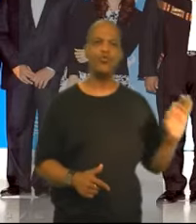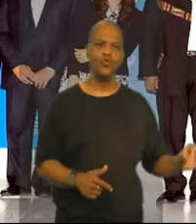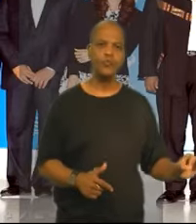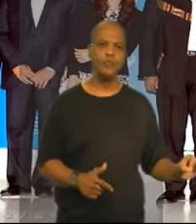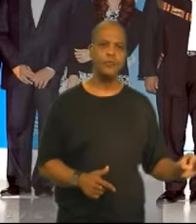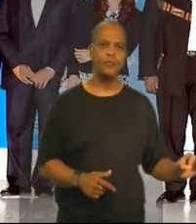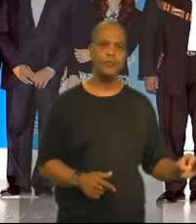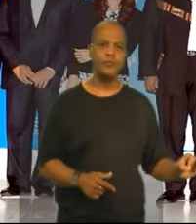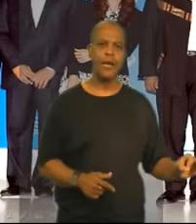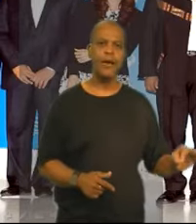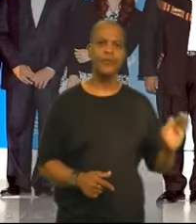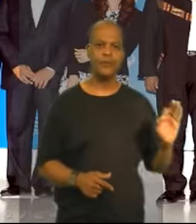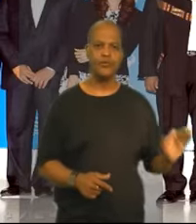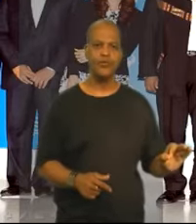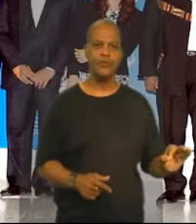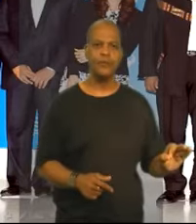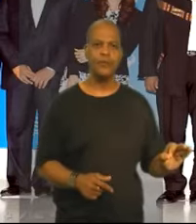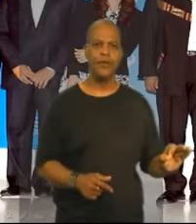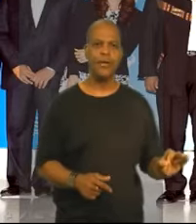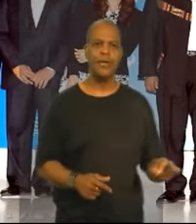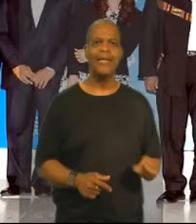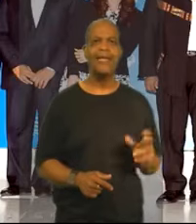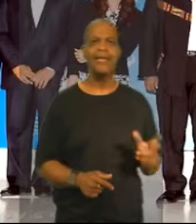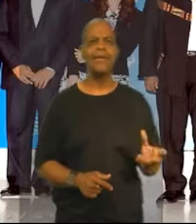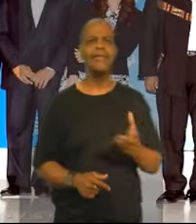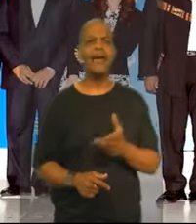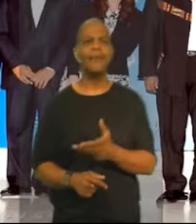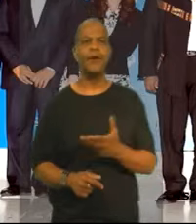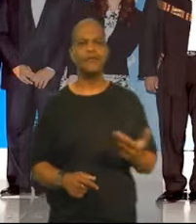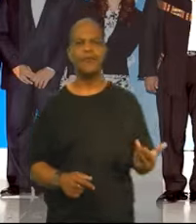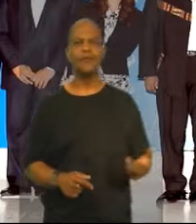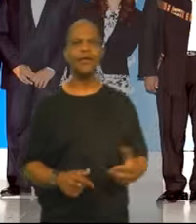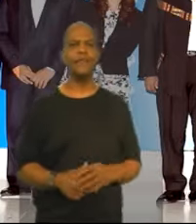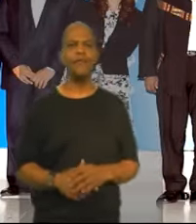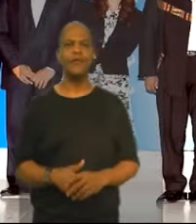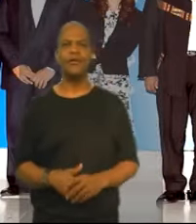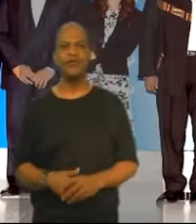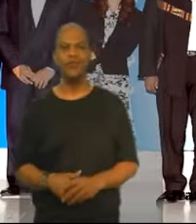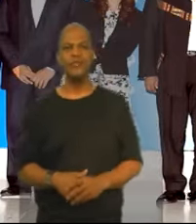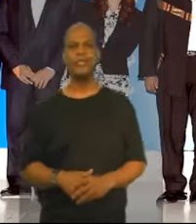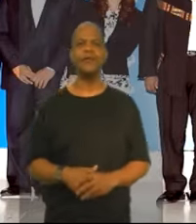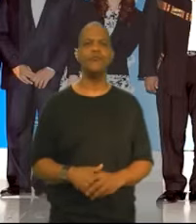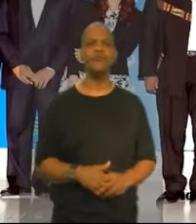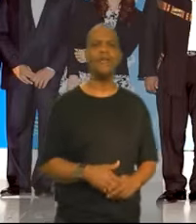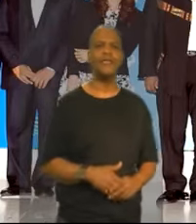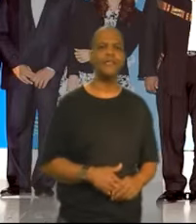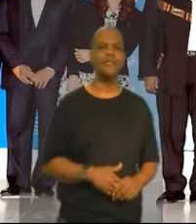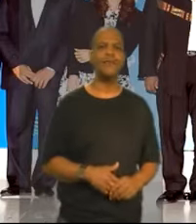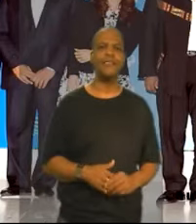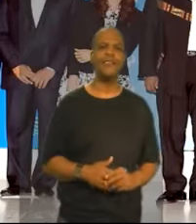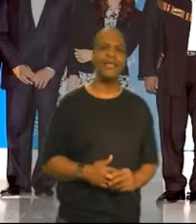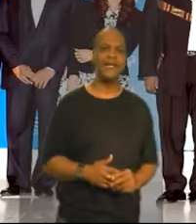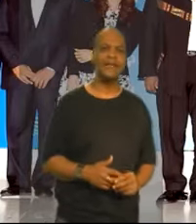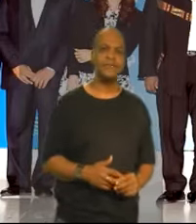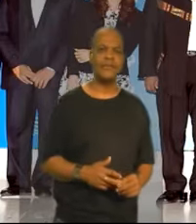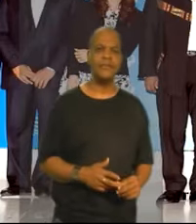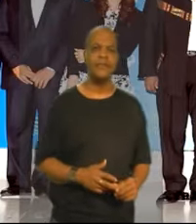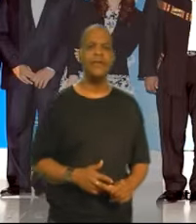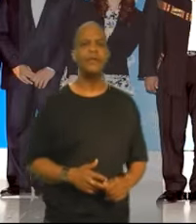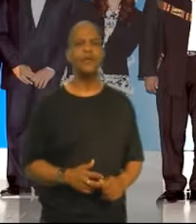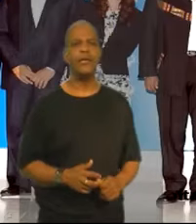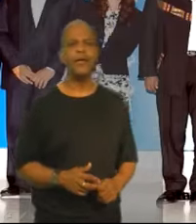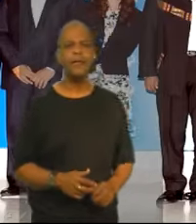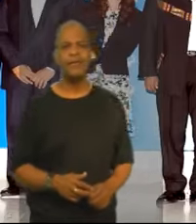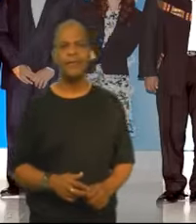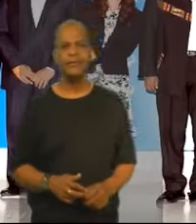a Unasul. A Unasul. Não é? E na próxima fotografia da Unasul nós já teremos mudanças de presidentes